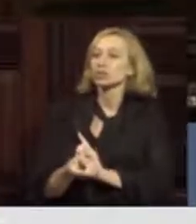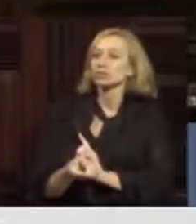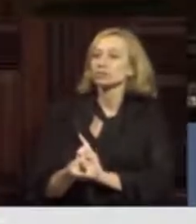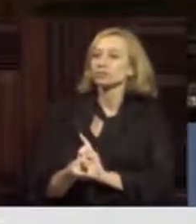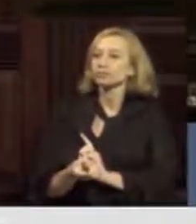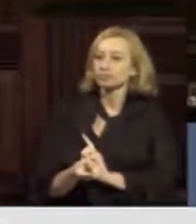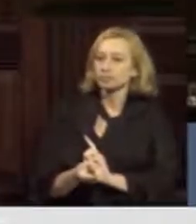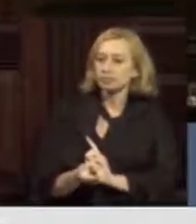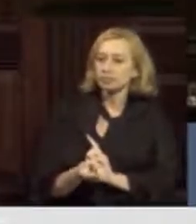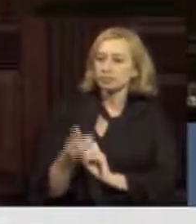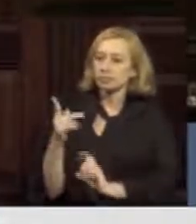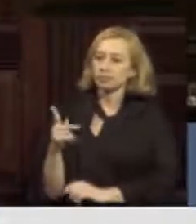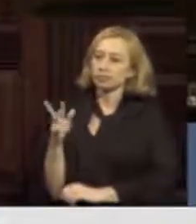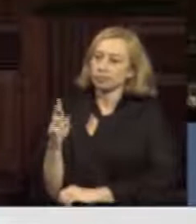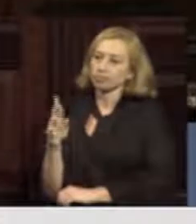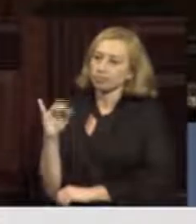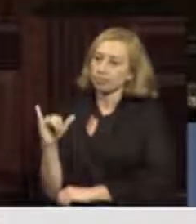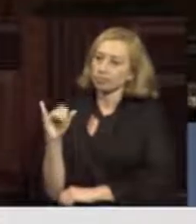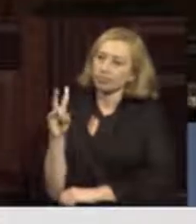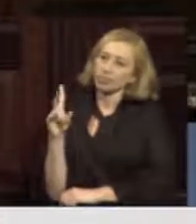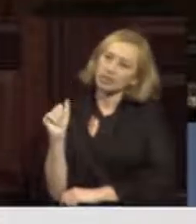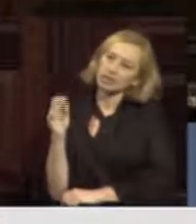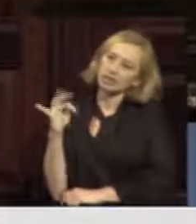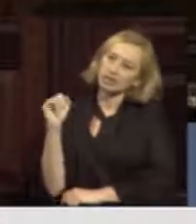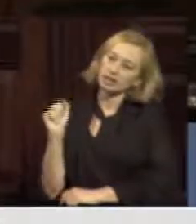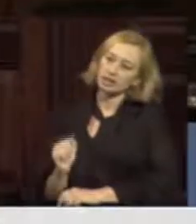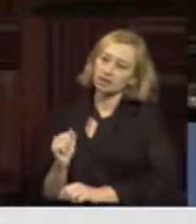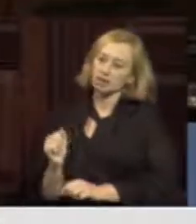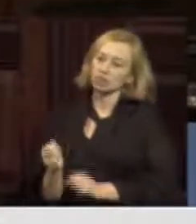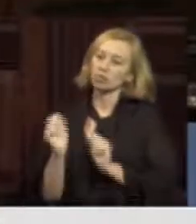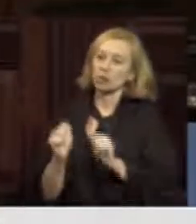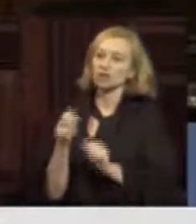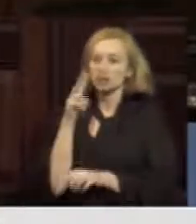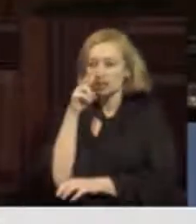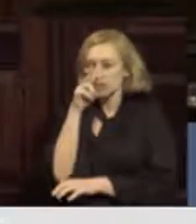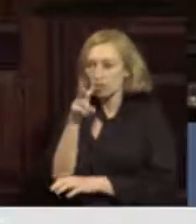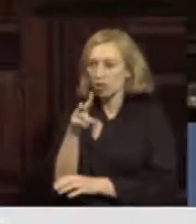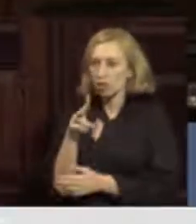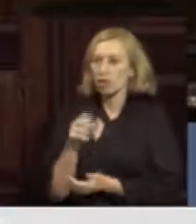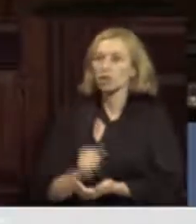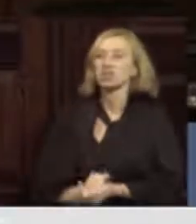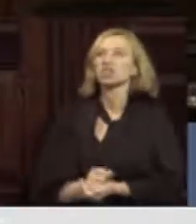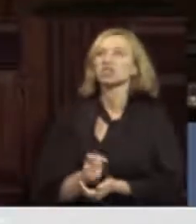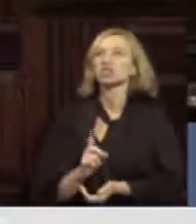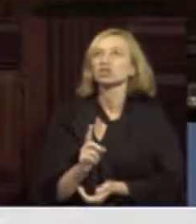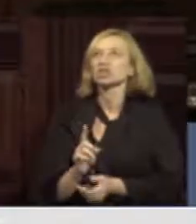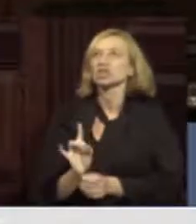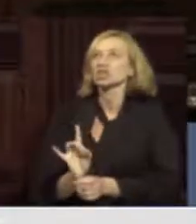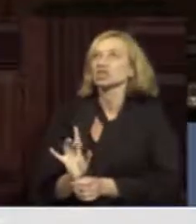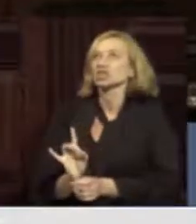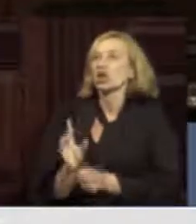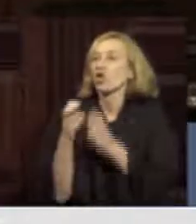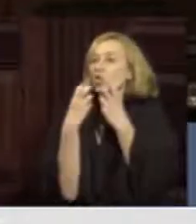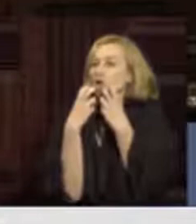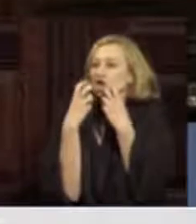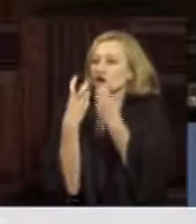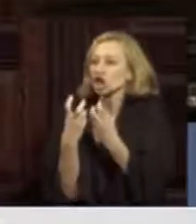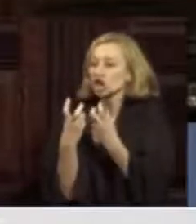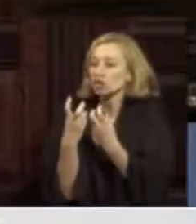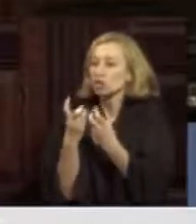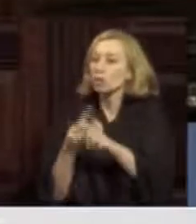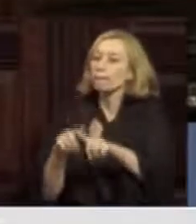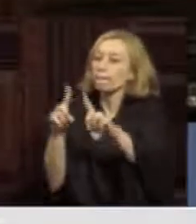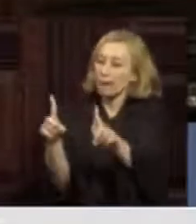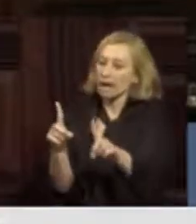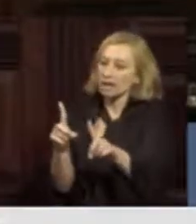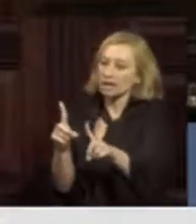que têm acontecido no Brasil, possa ser forte, possa não ser só um símbolo de grito, mas acima de